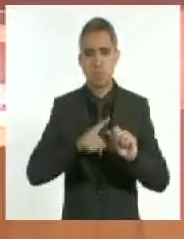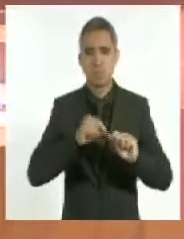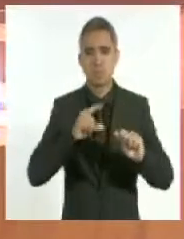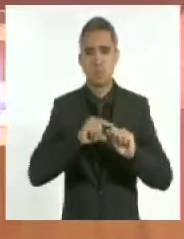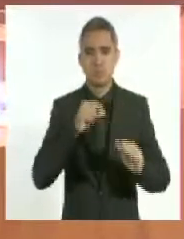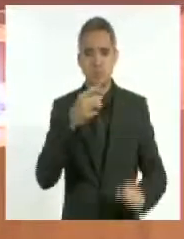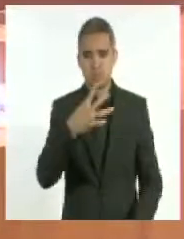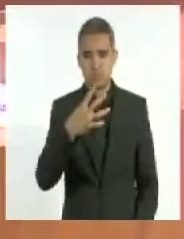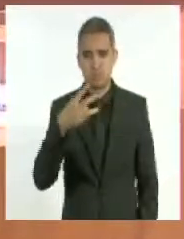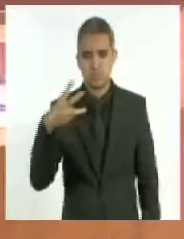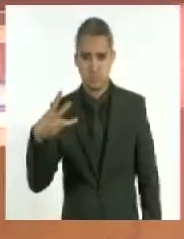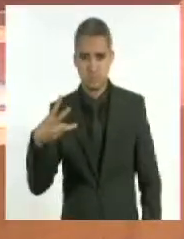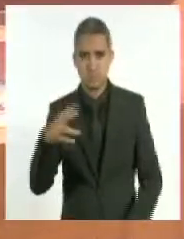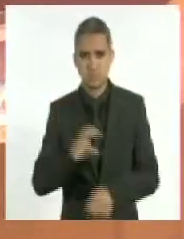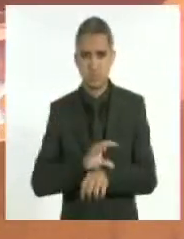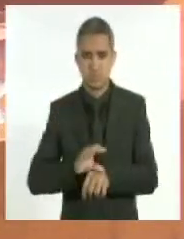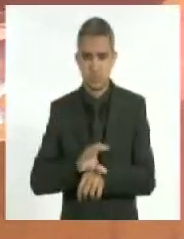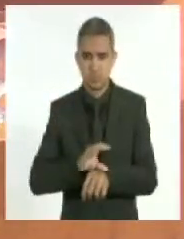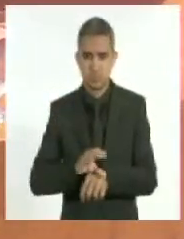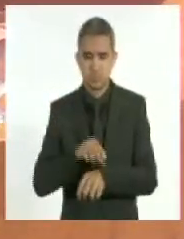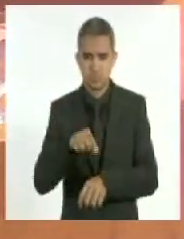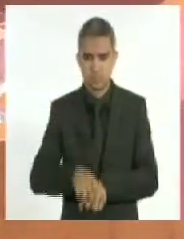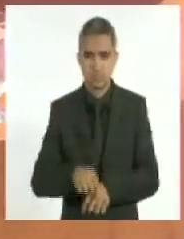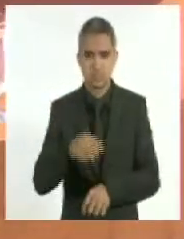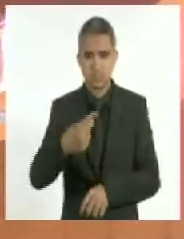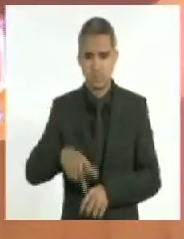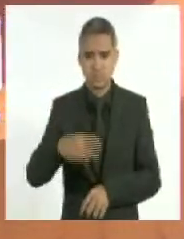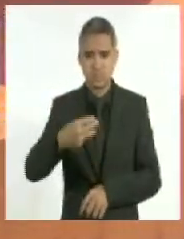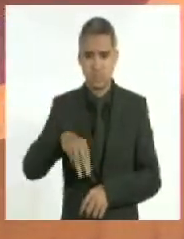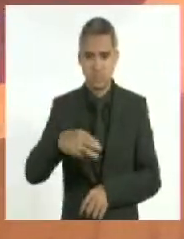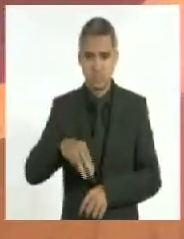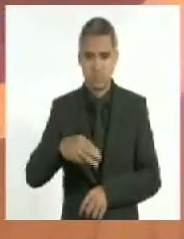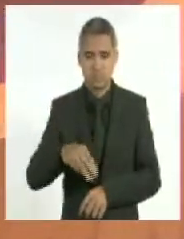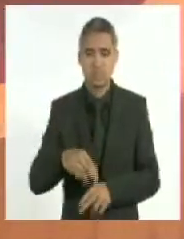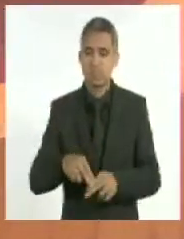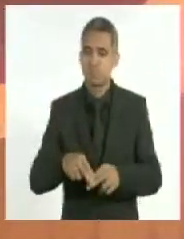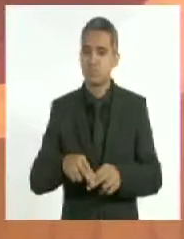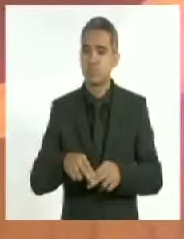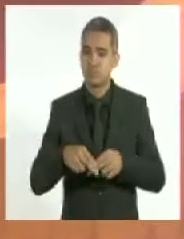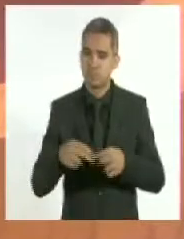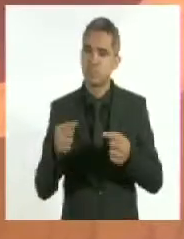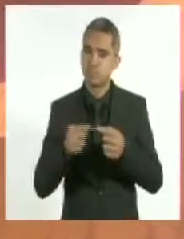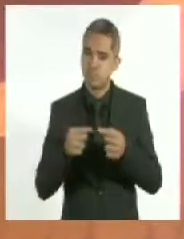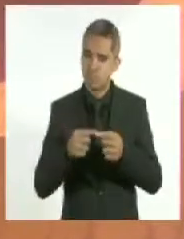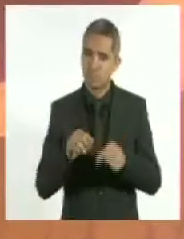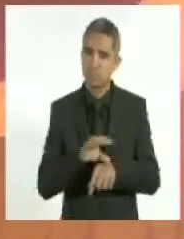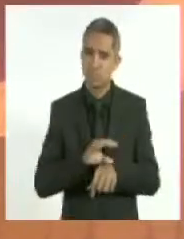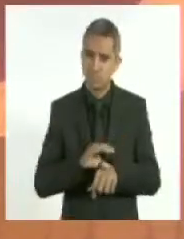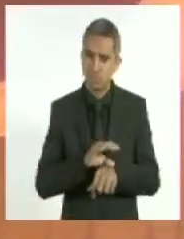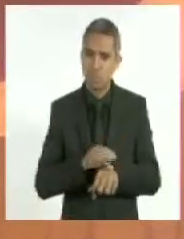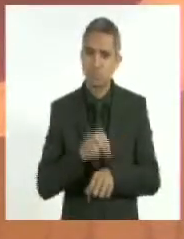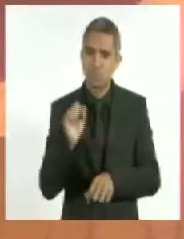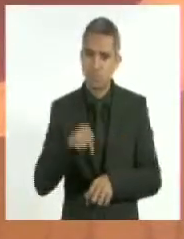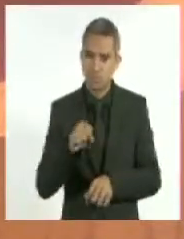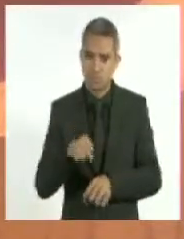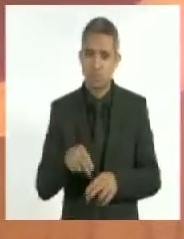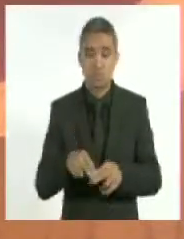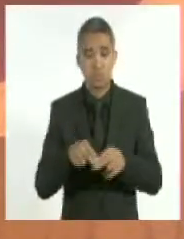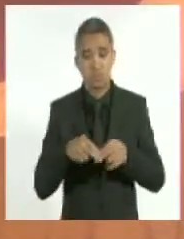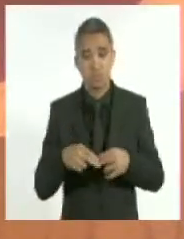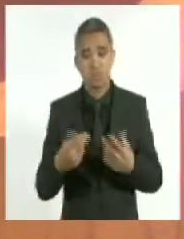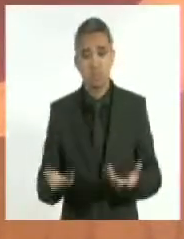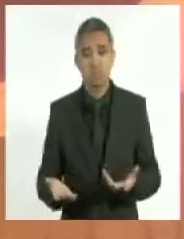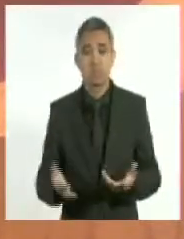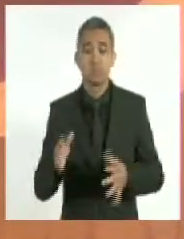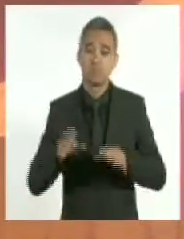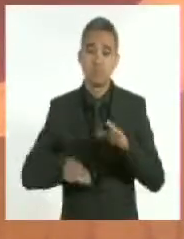do Estado e com a emenda que foi feita, não existe questionamento quanto à iniciativa. Quanto ao amparo legal, é o Código Nacional Tributário, o poder de polícia que